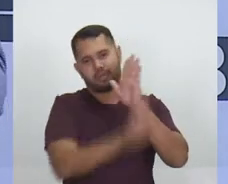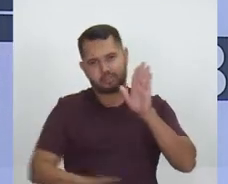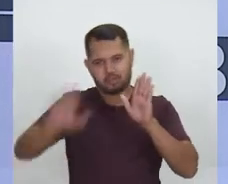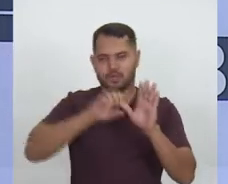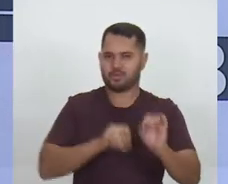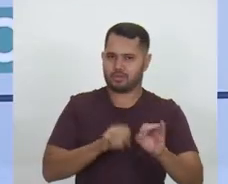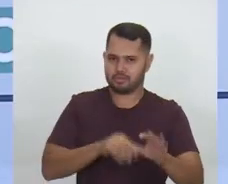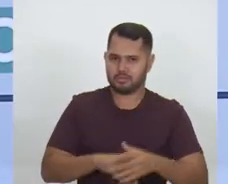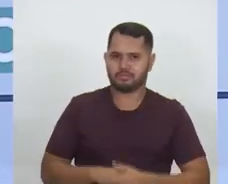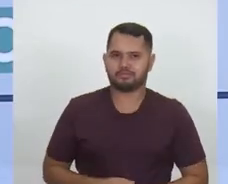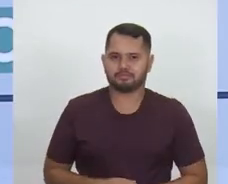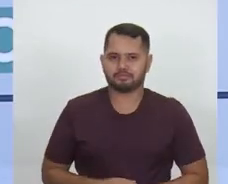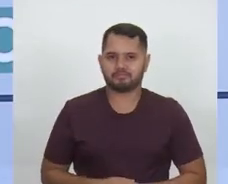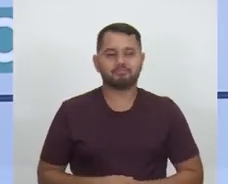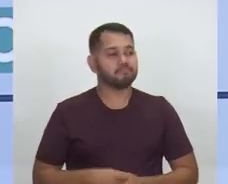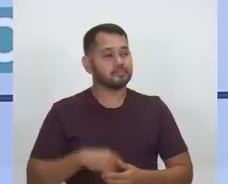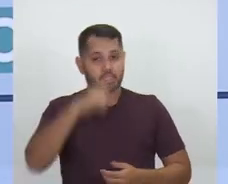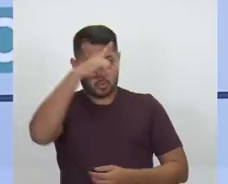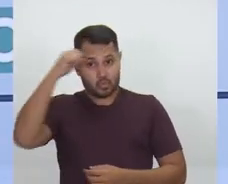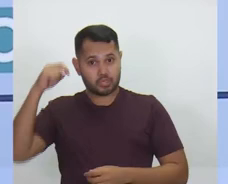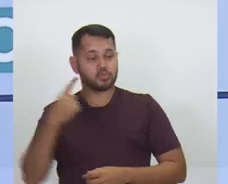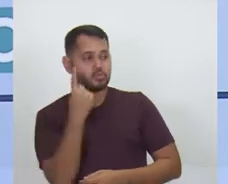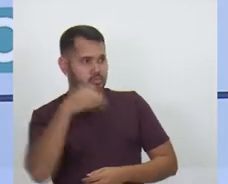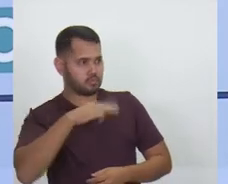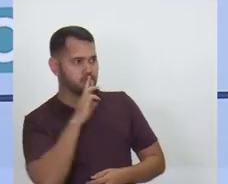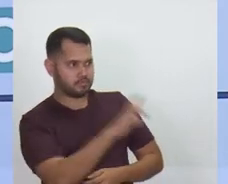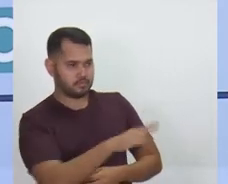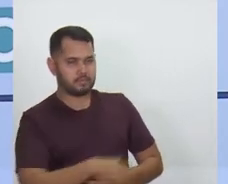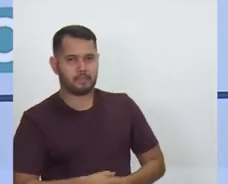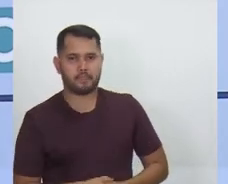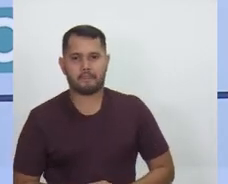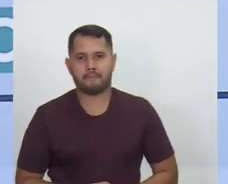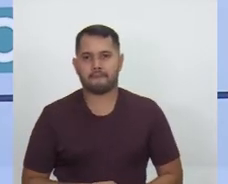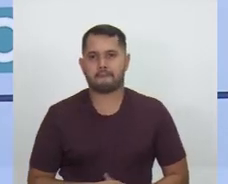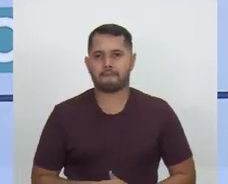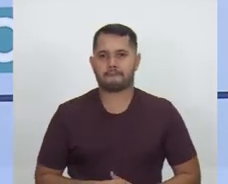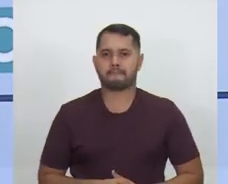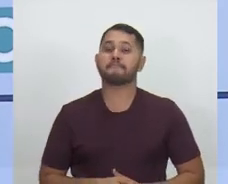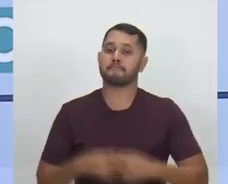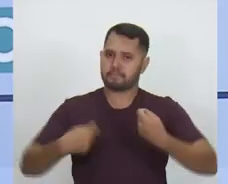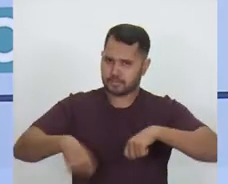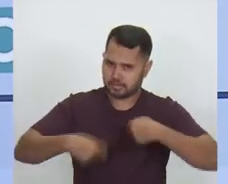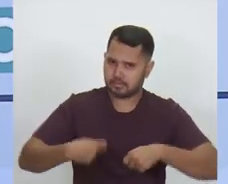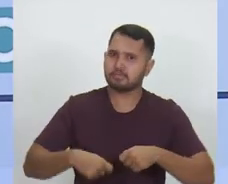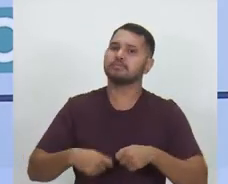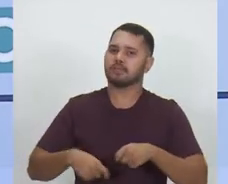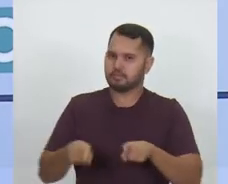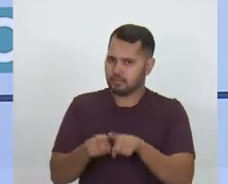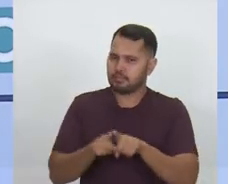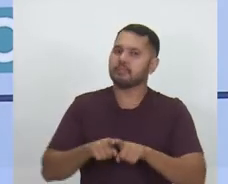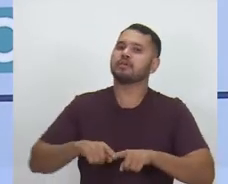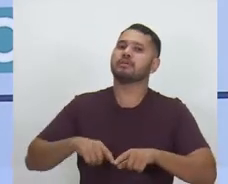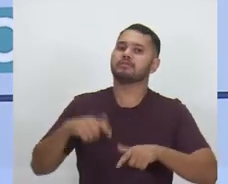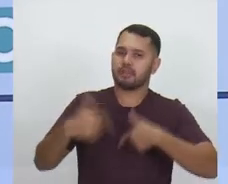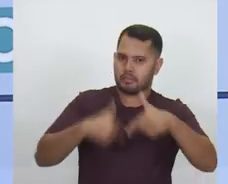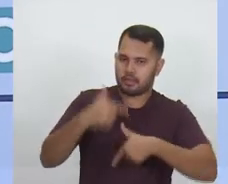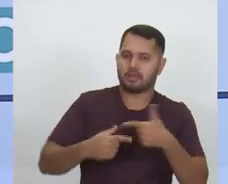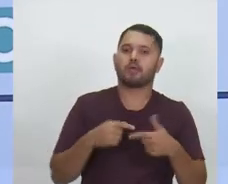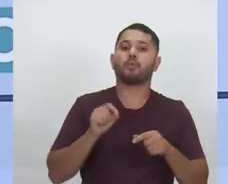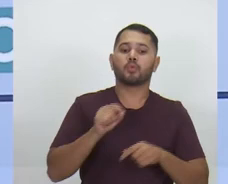educação wilson tem um minuto para réplica agora nós precisamos preparar os nossos trabalhadores para a indústria